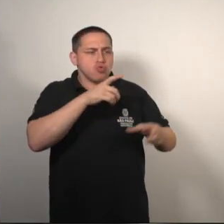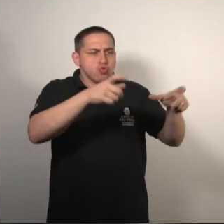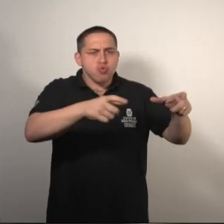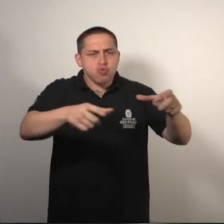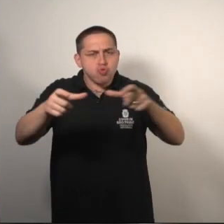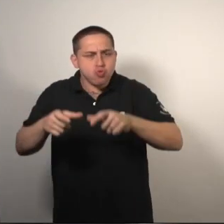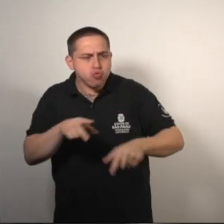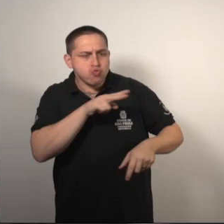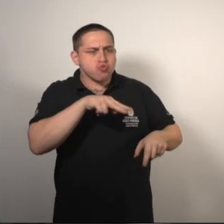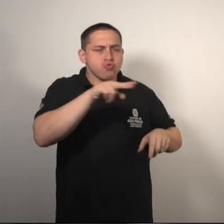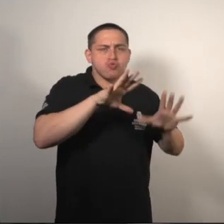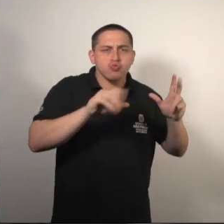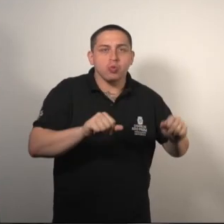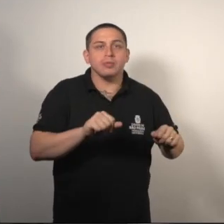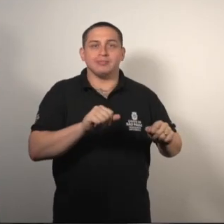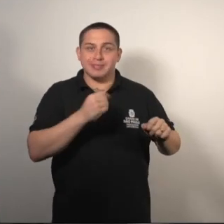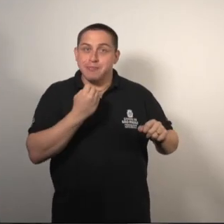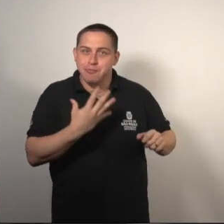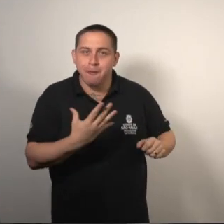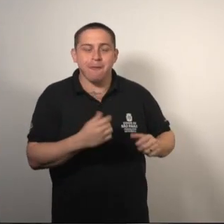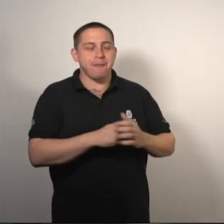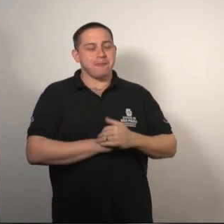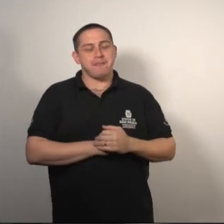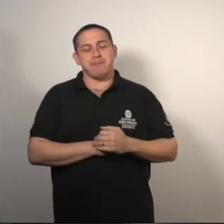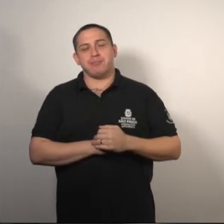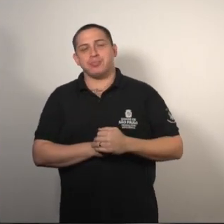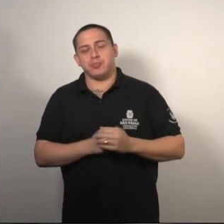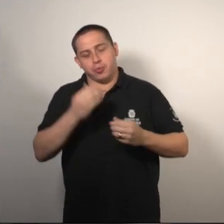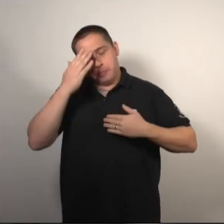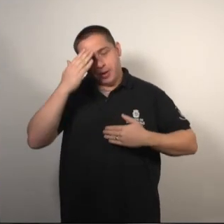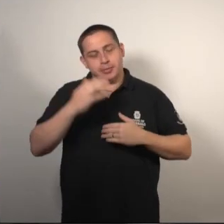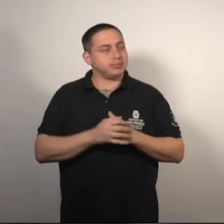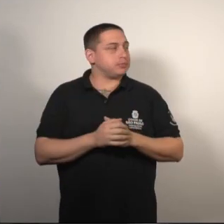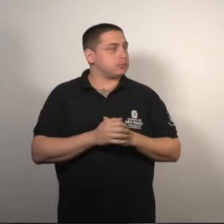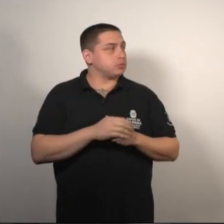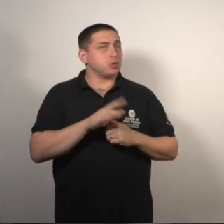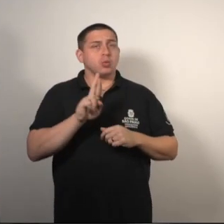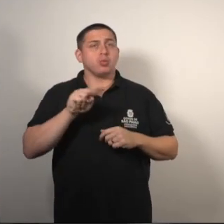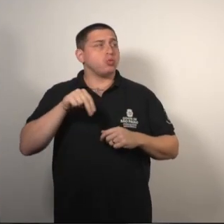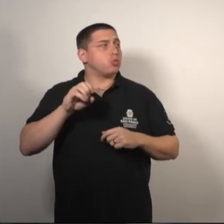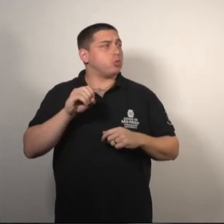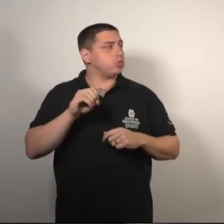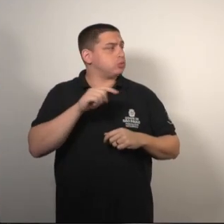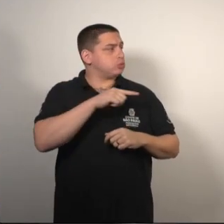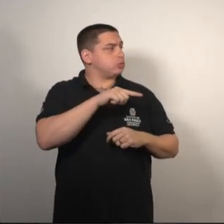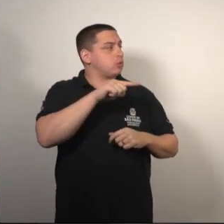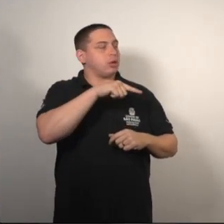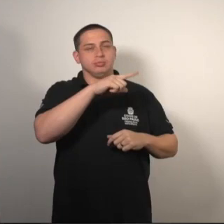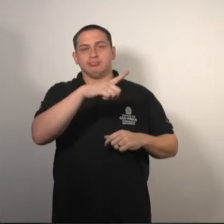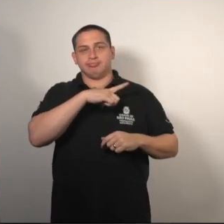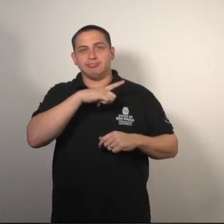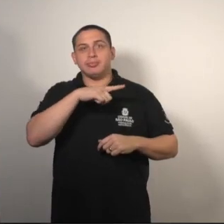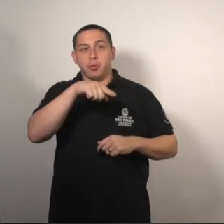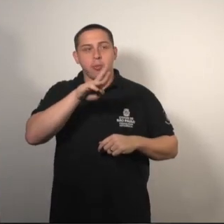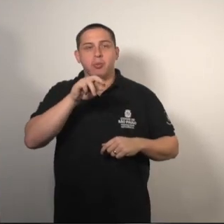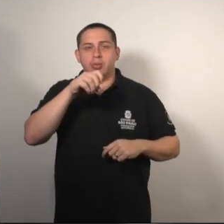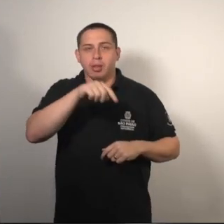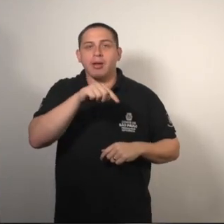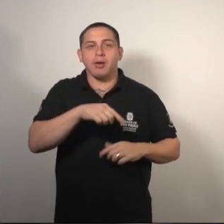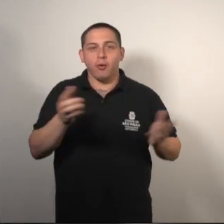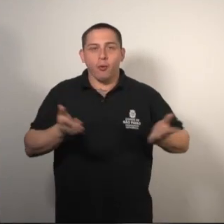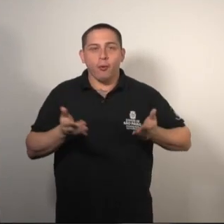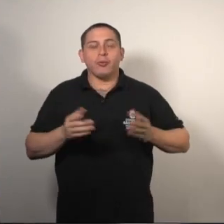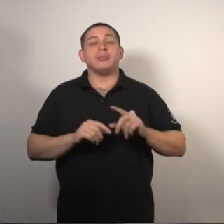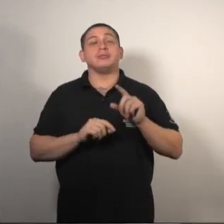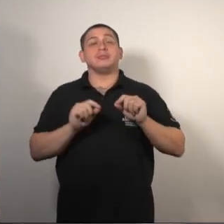todos os integrantes da SP Obras. O Bruno também está aí, o Bruno Brugnera, que está cuidando dessa parte. Obrigado, Brunão. Então,